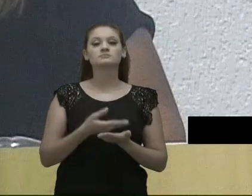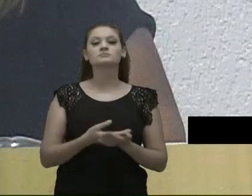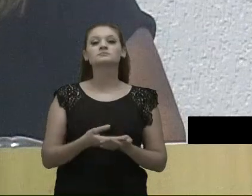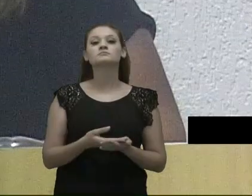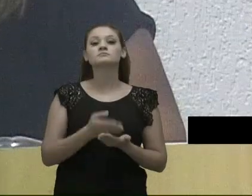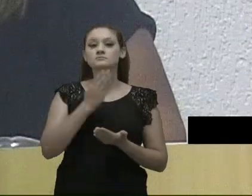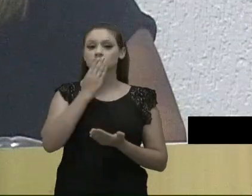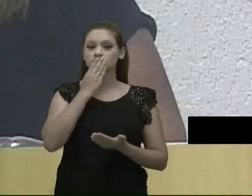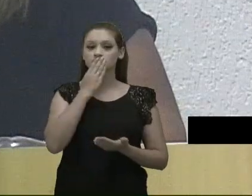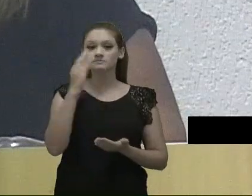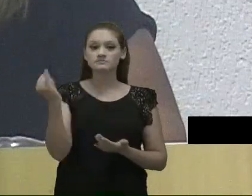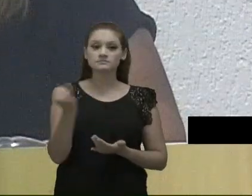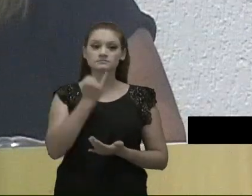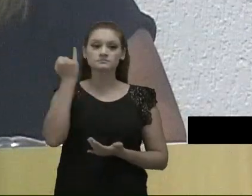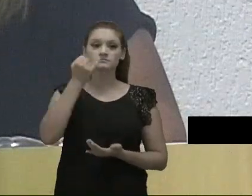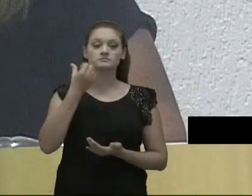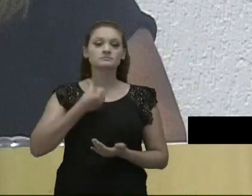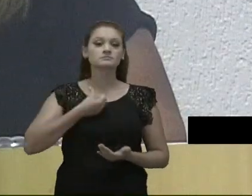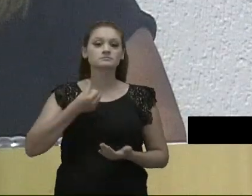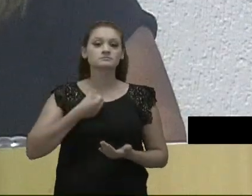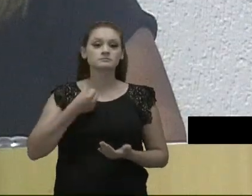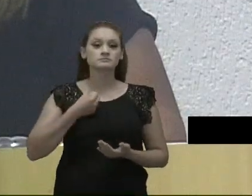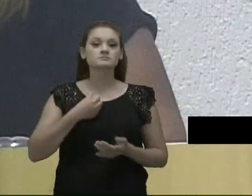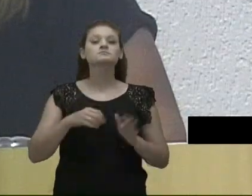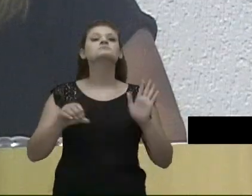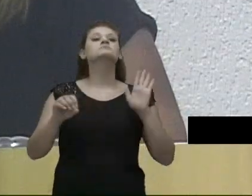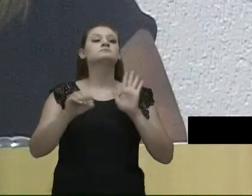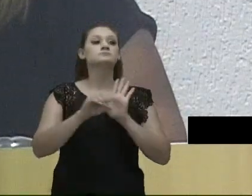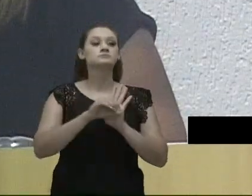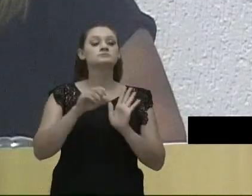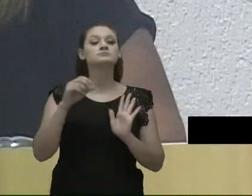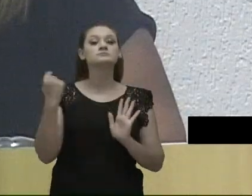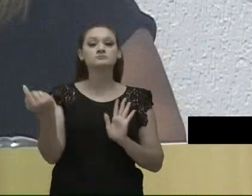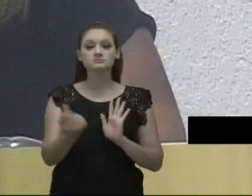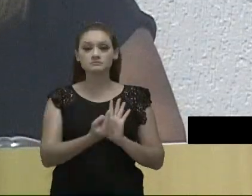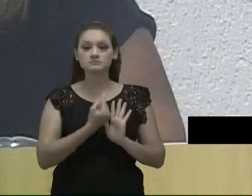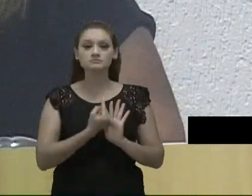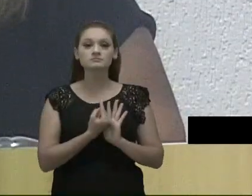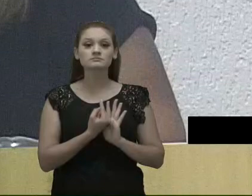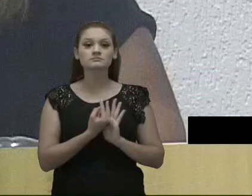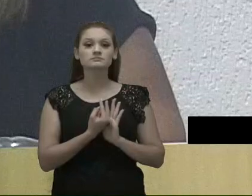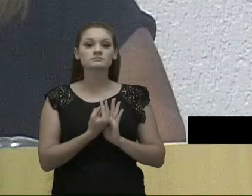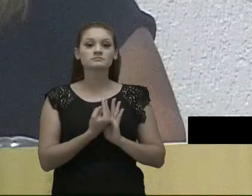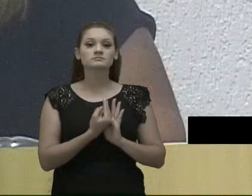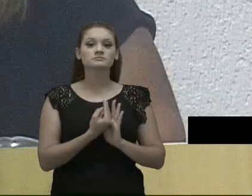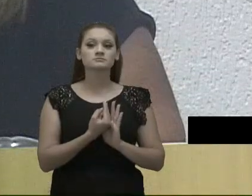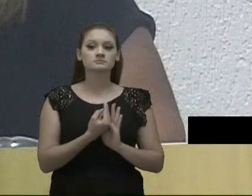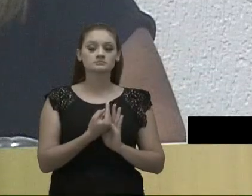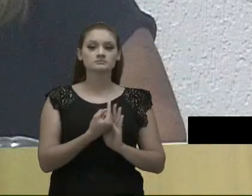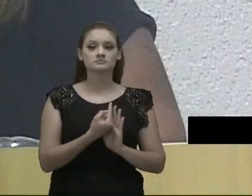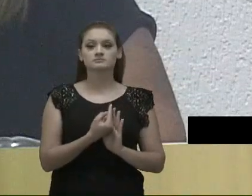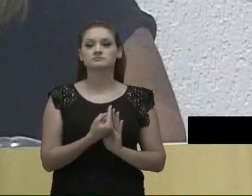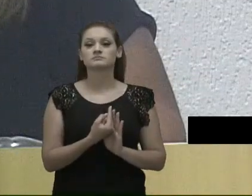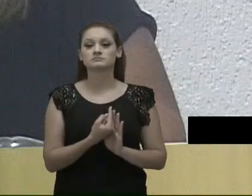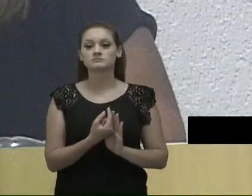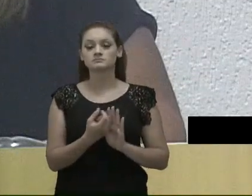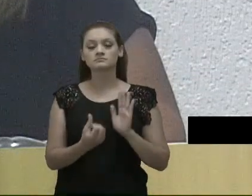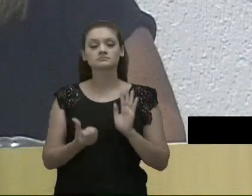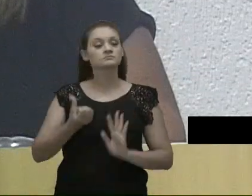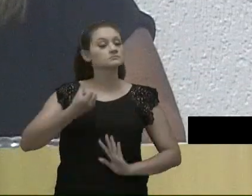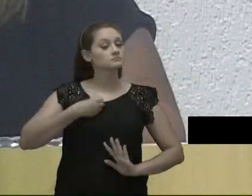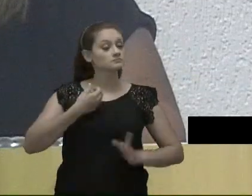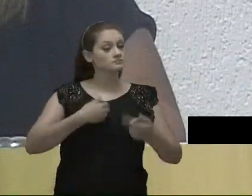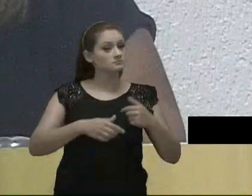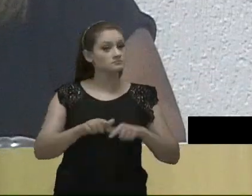informações desse número para ficar de forma oficial para nós, tá? Quem é o número que presta serviço,